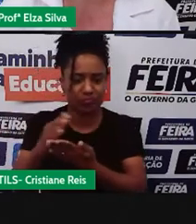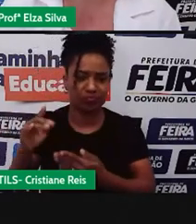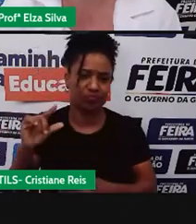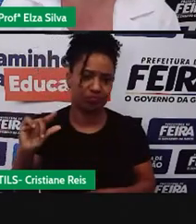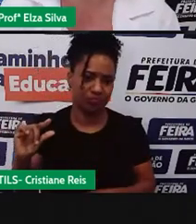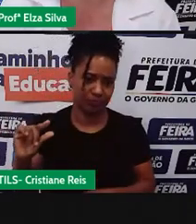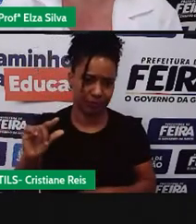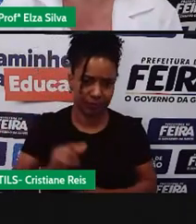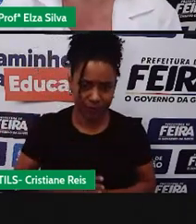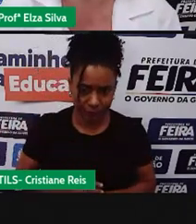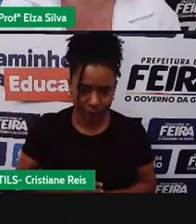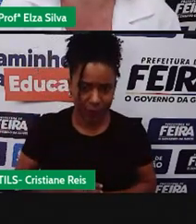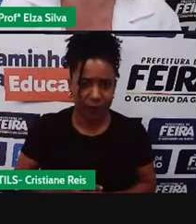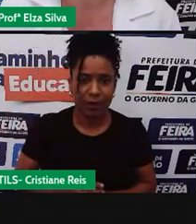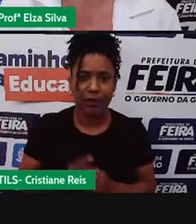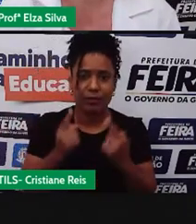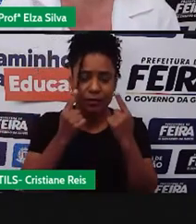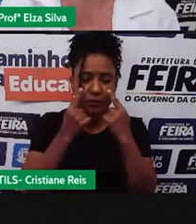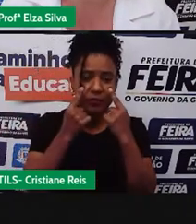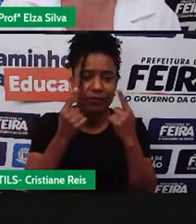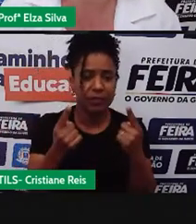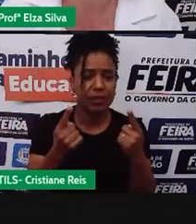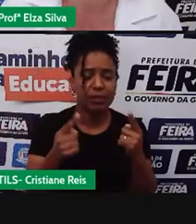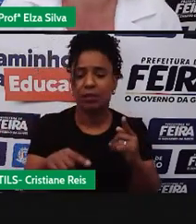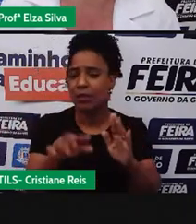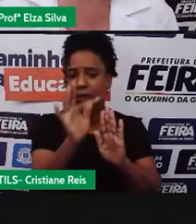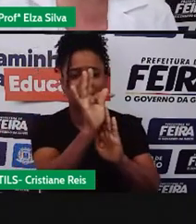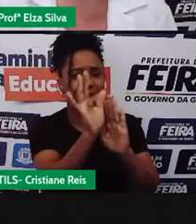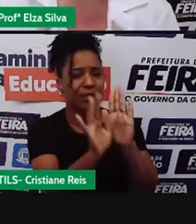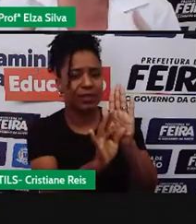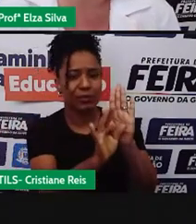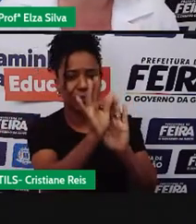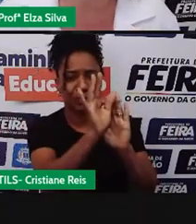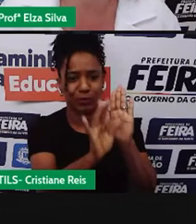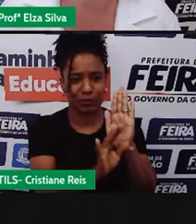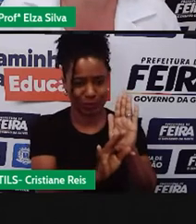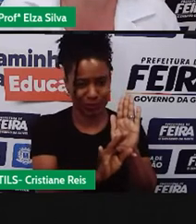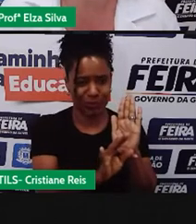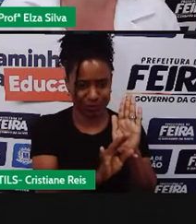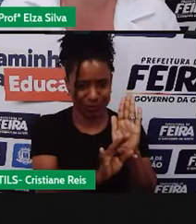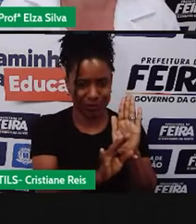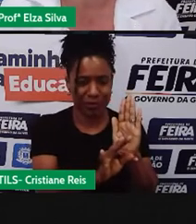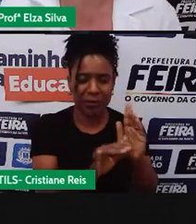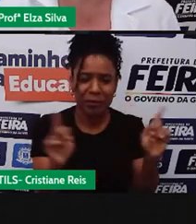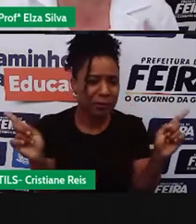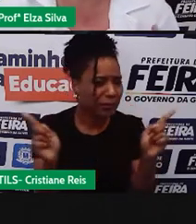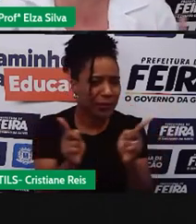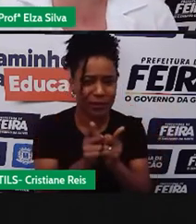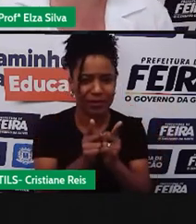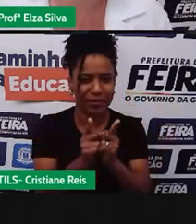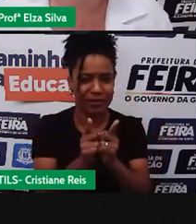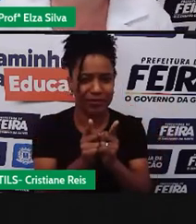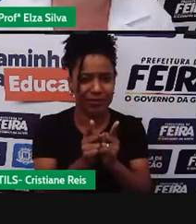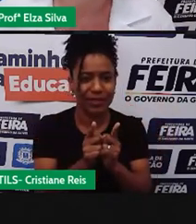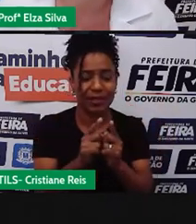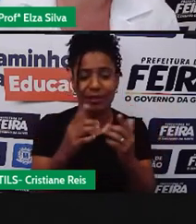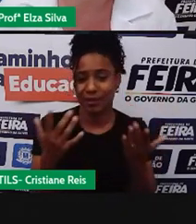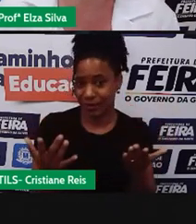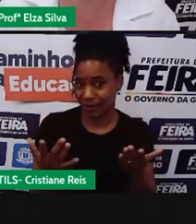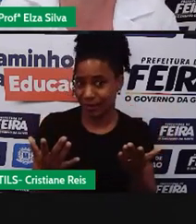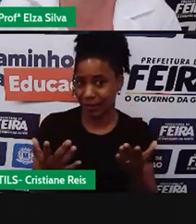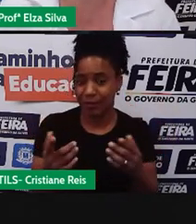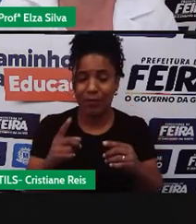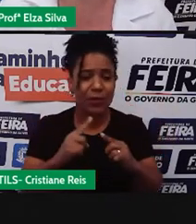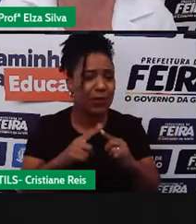gente vai tentar entender por quê. Que no anúncio nós não temos mais informações. Porque ao ler o anúncio, quem